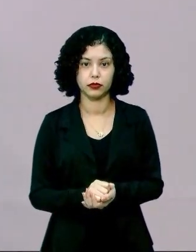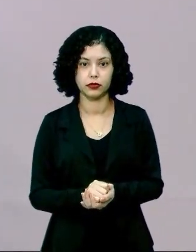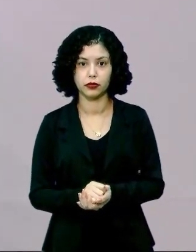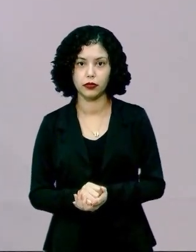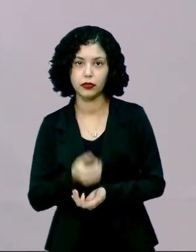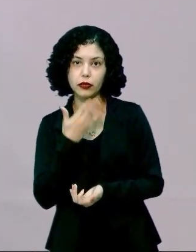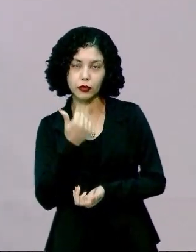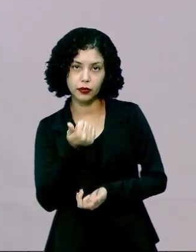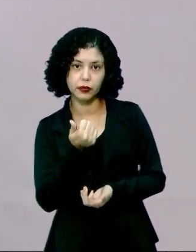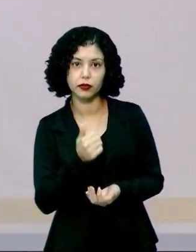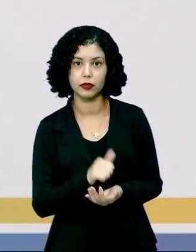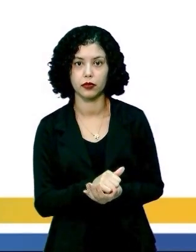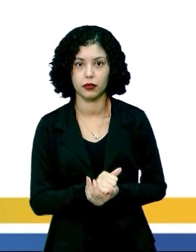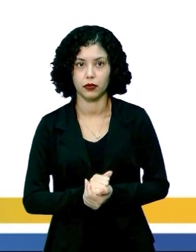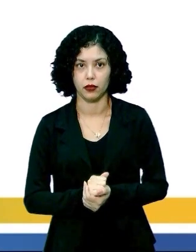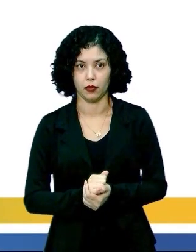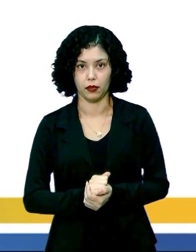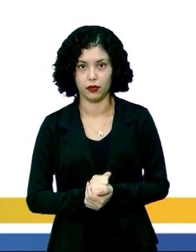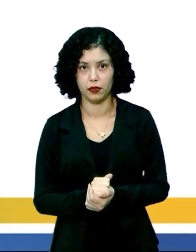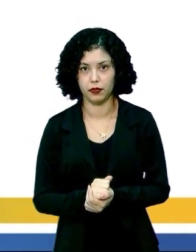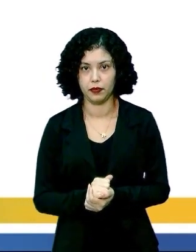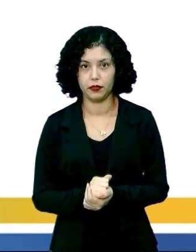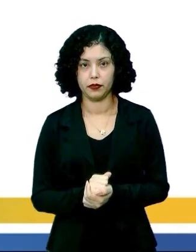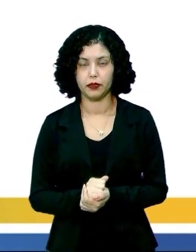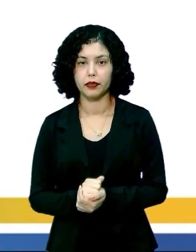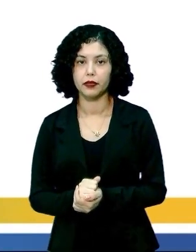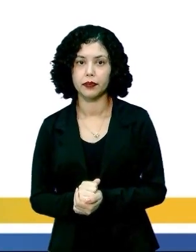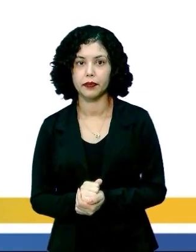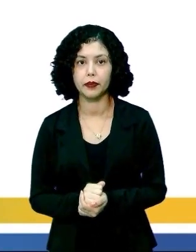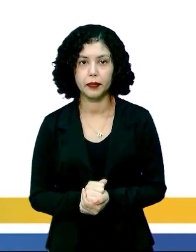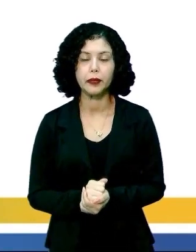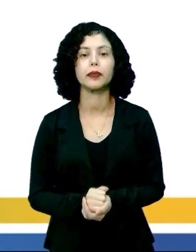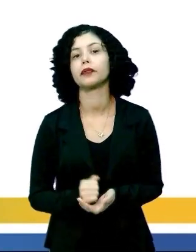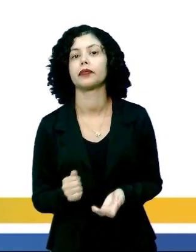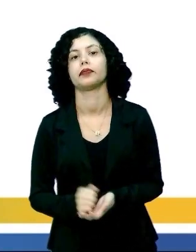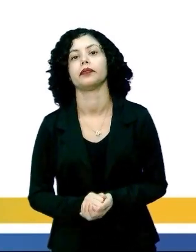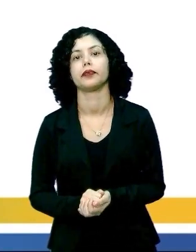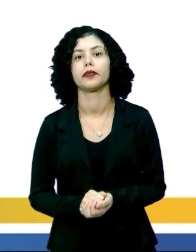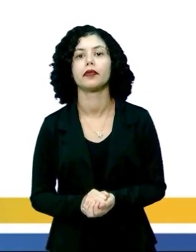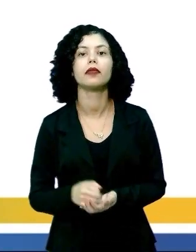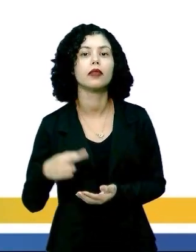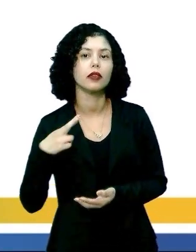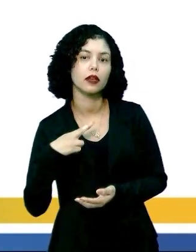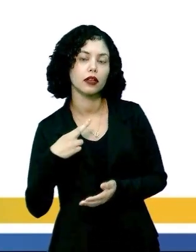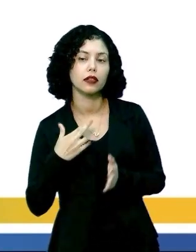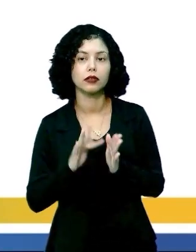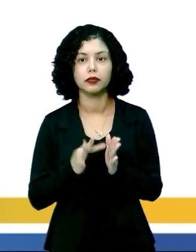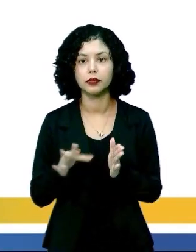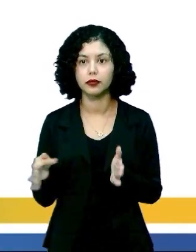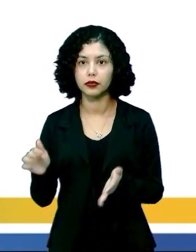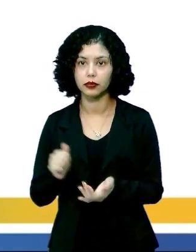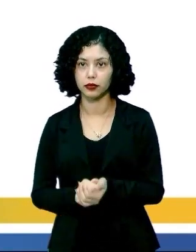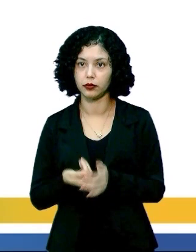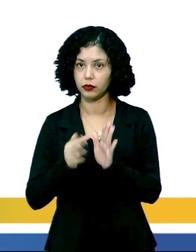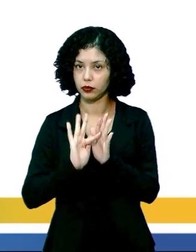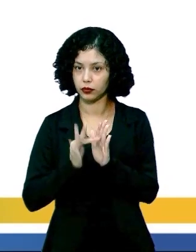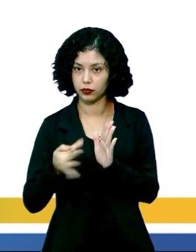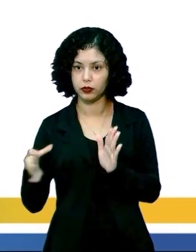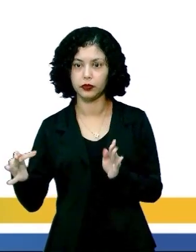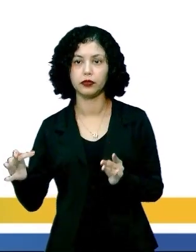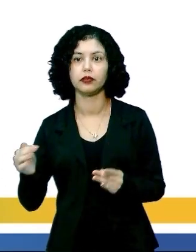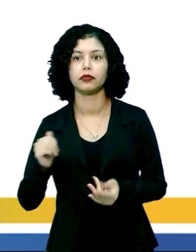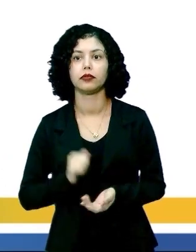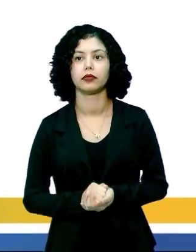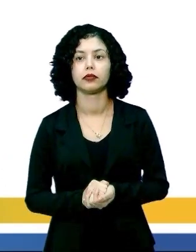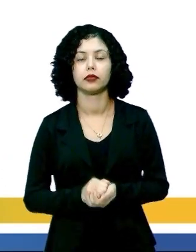detalhadamente. Tudo bem? Então vamos lá, continuando. A função subjetora é um caso particular de função.